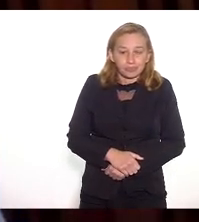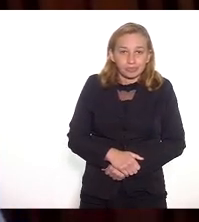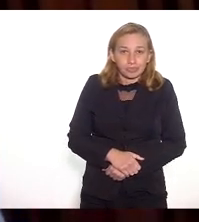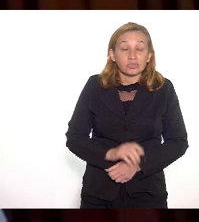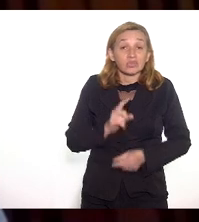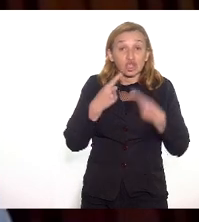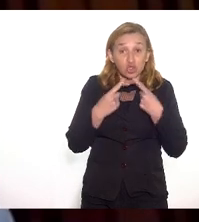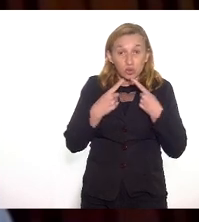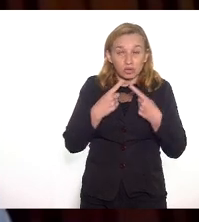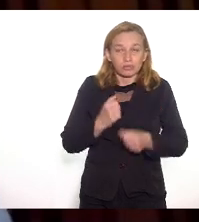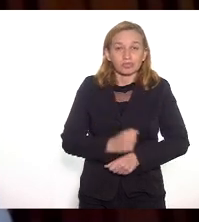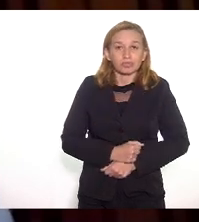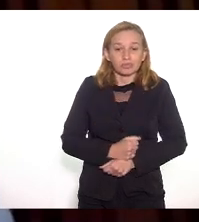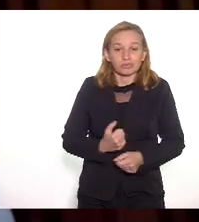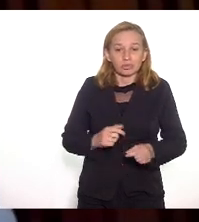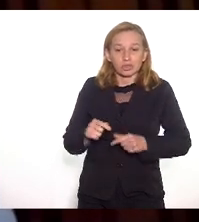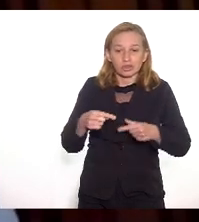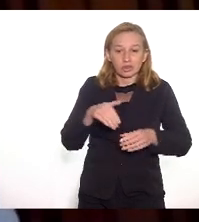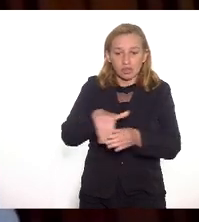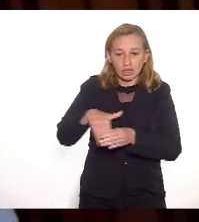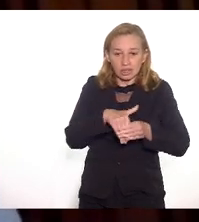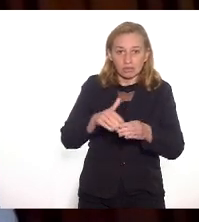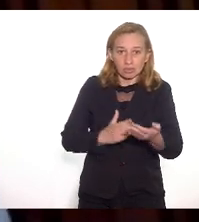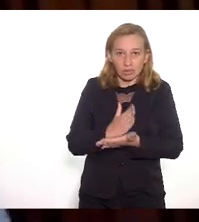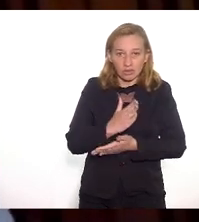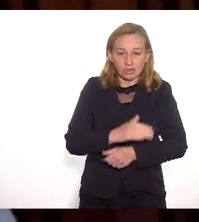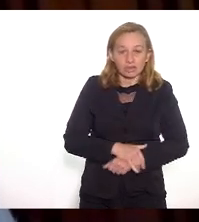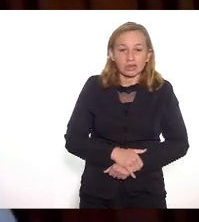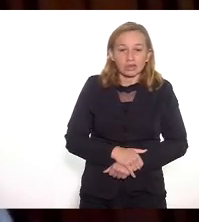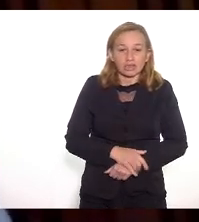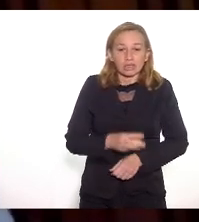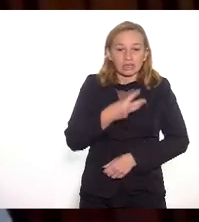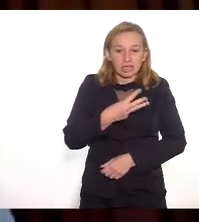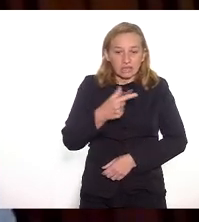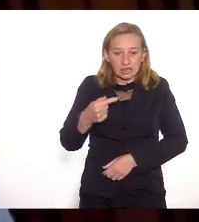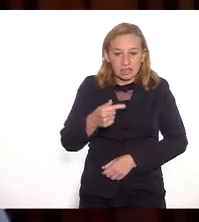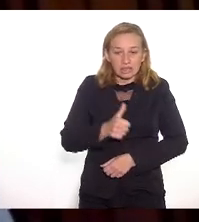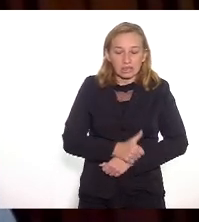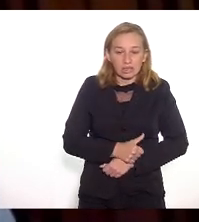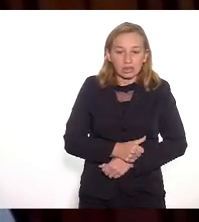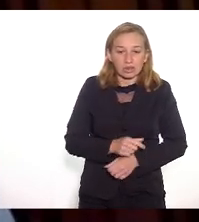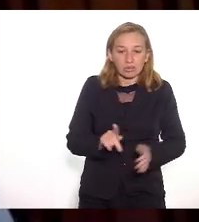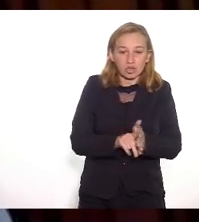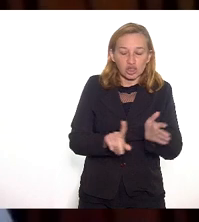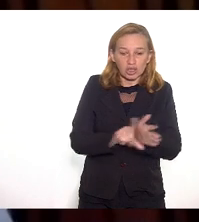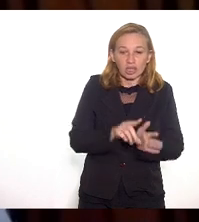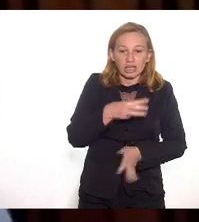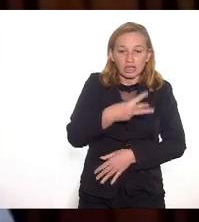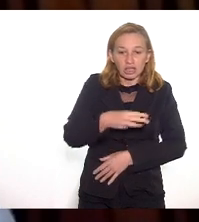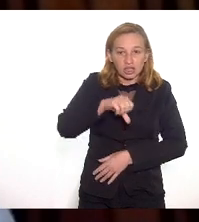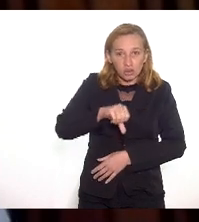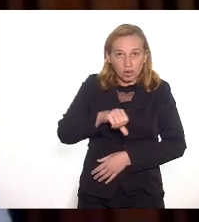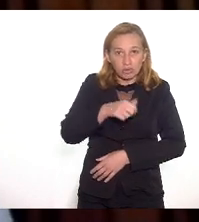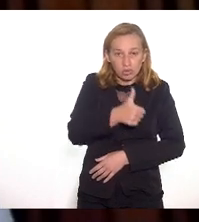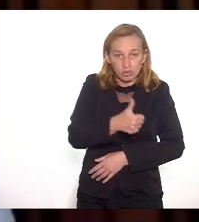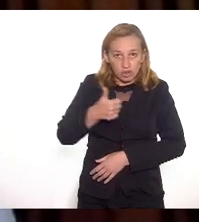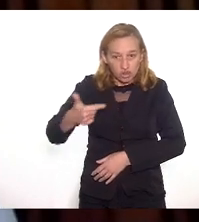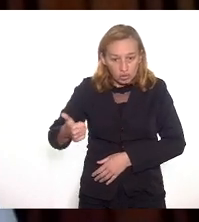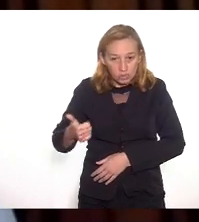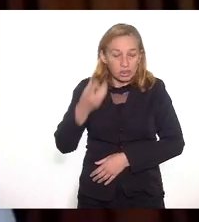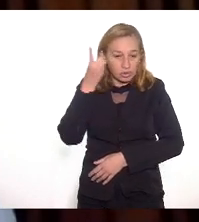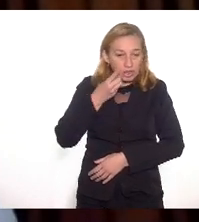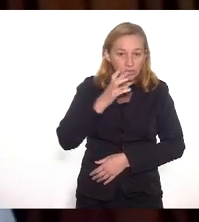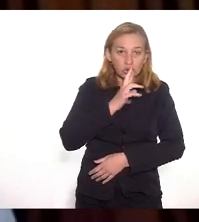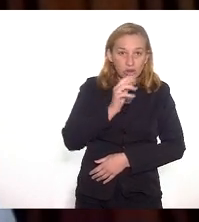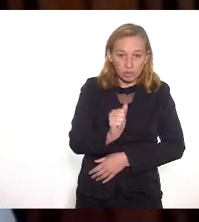Em discussão, em votação, aprovado. 37, projeto de lei 3968 de 2021, autoria deputado Rodrigo